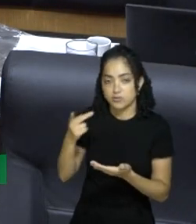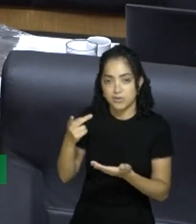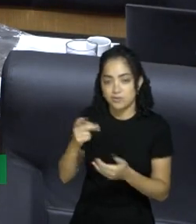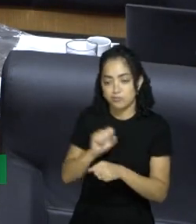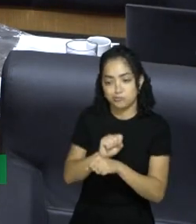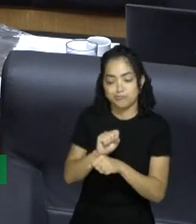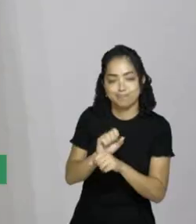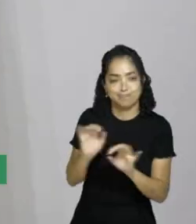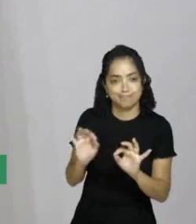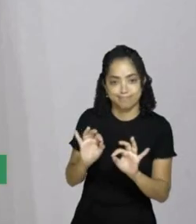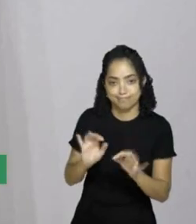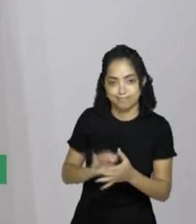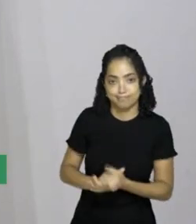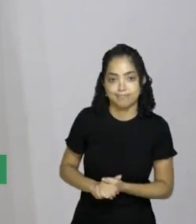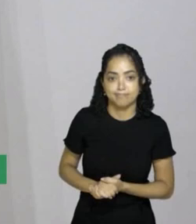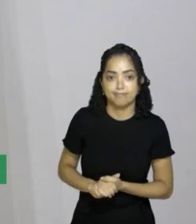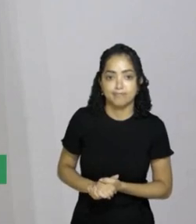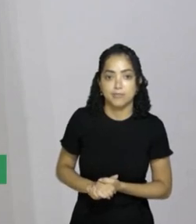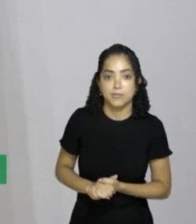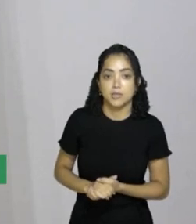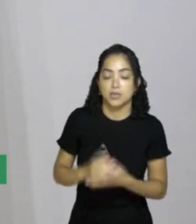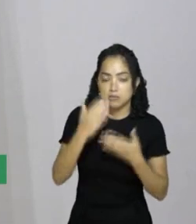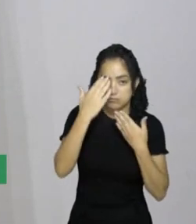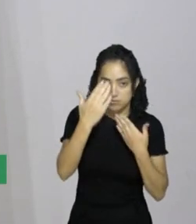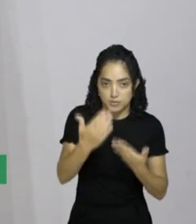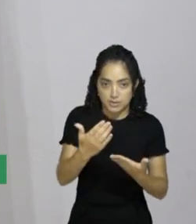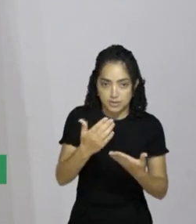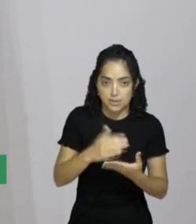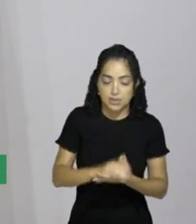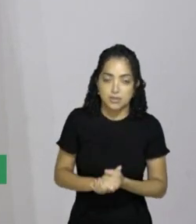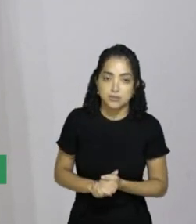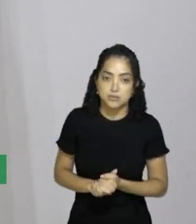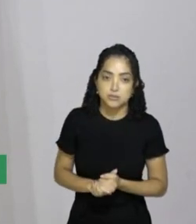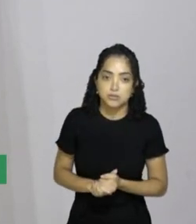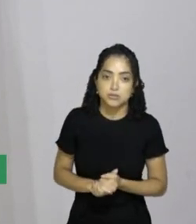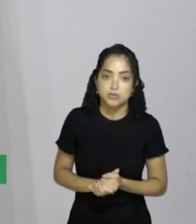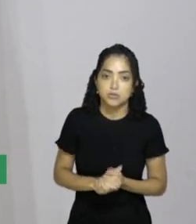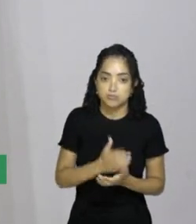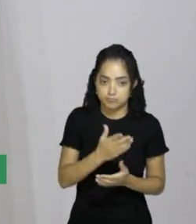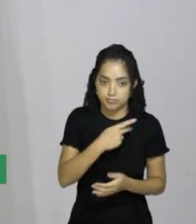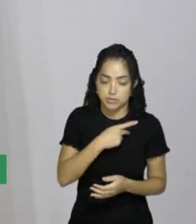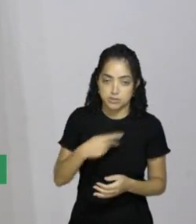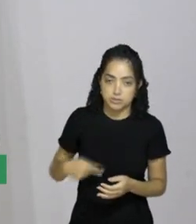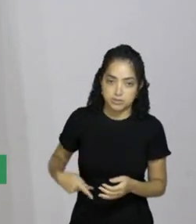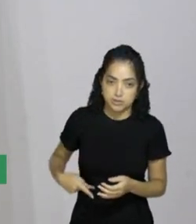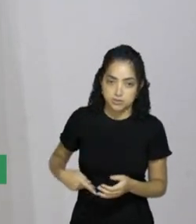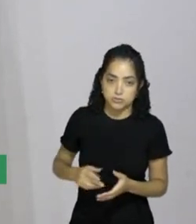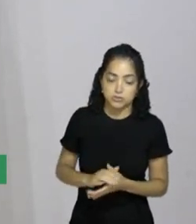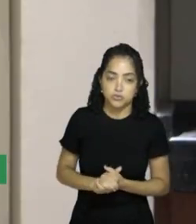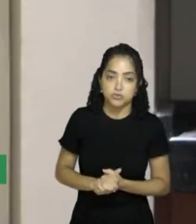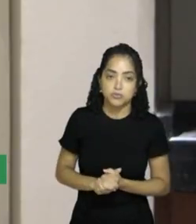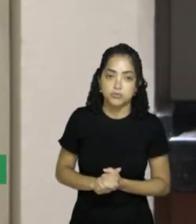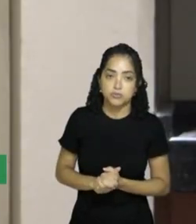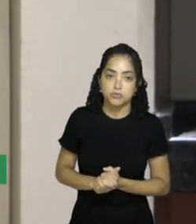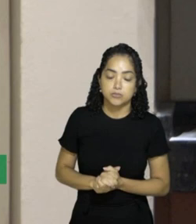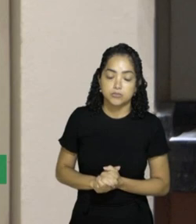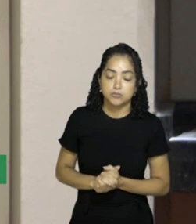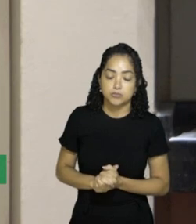Muito obrigado É isso aí obrigado pelos a partes Obrigado Presidente Muito obrigado